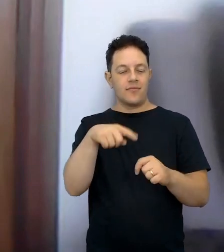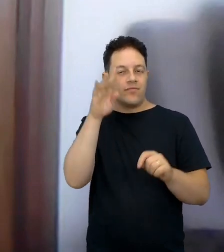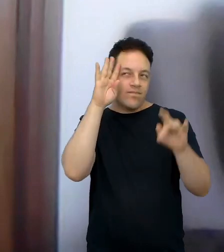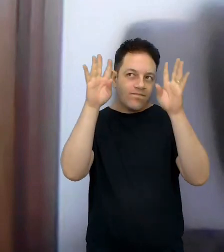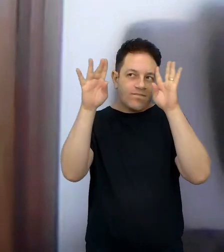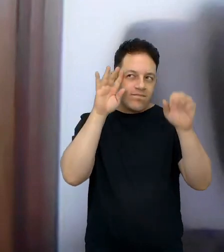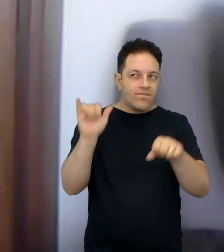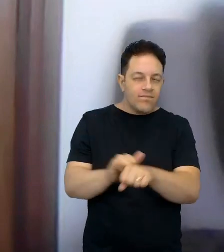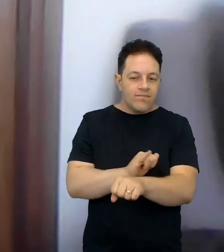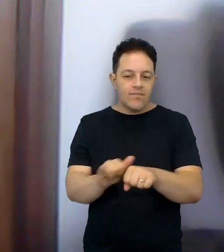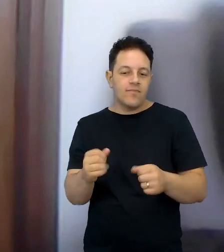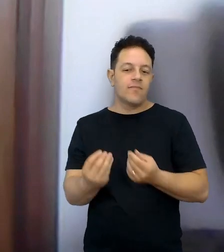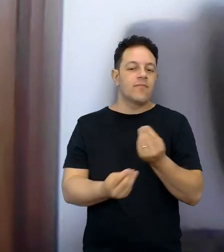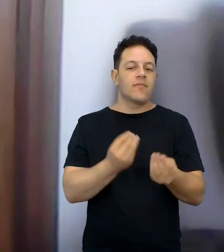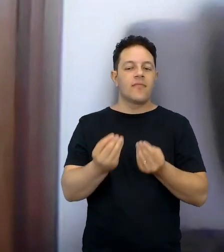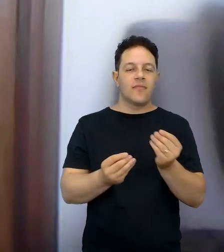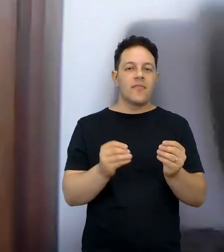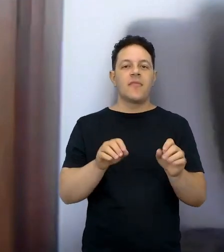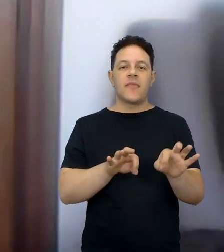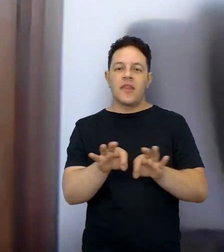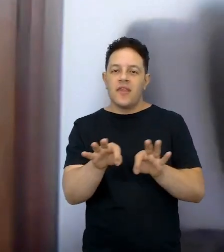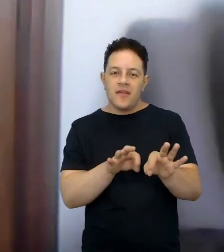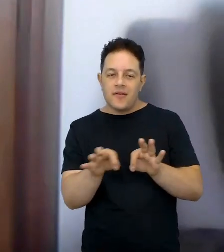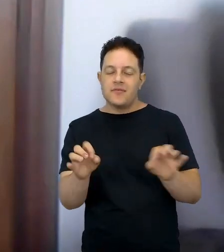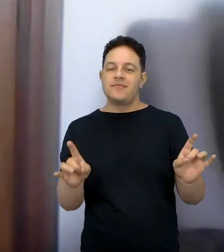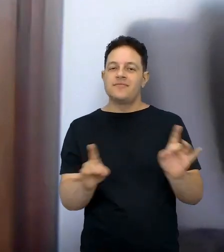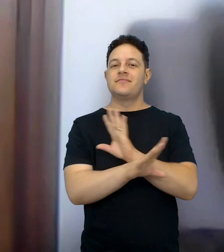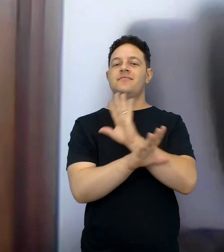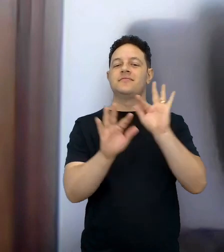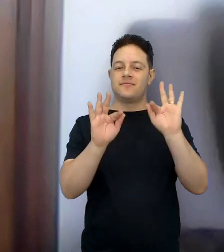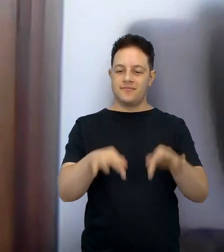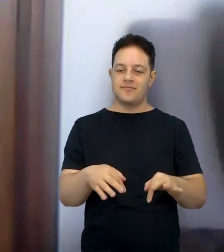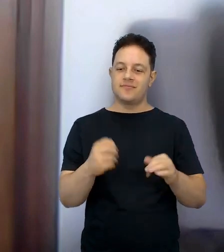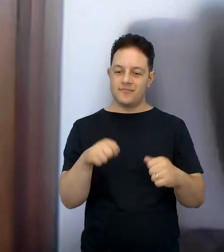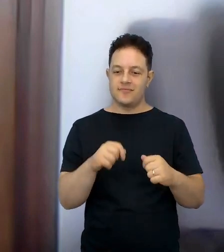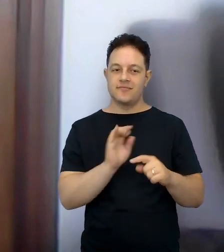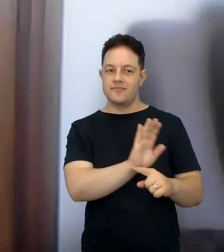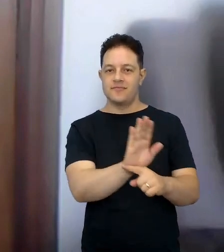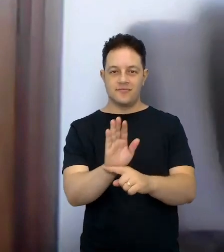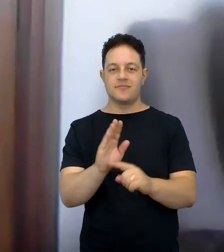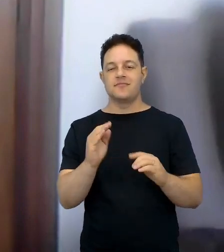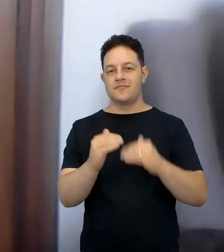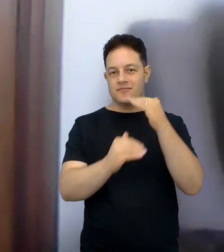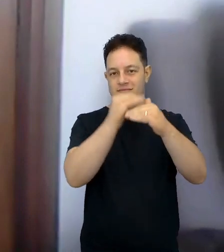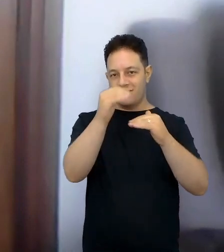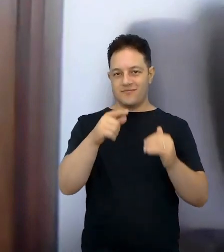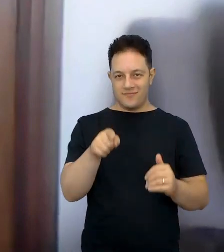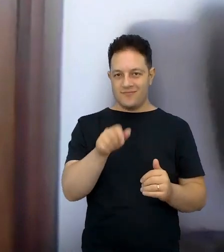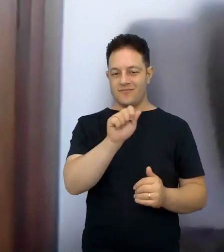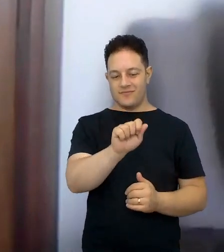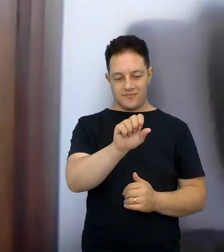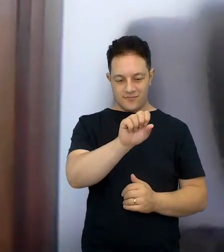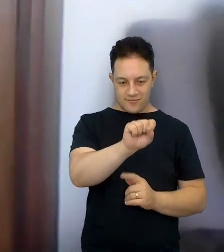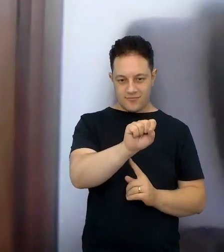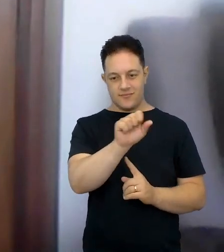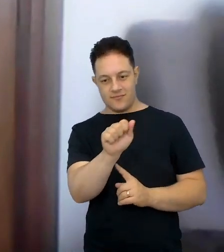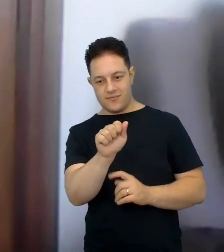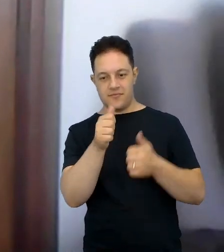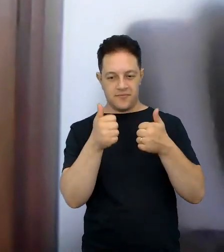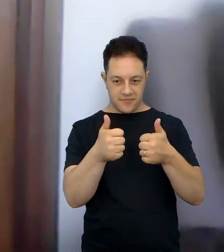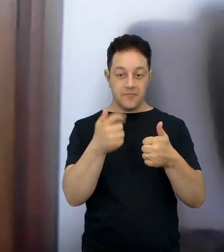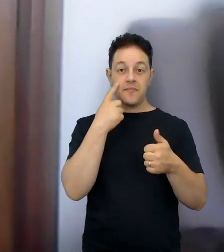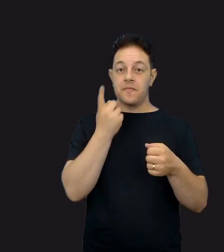pensar terminar esse planejamento, né? Em relação ao desenvolvimento dessa SA, tá bom? Então, eu vou voltar